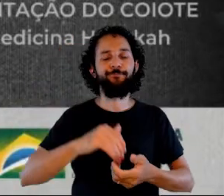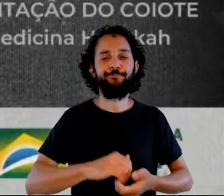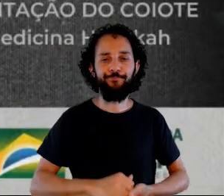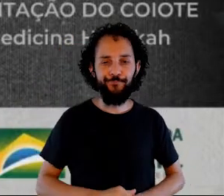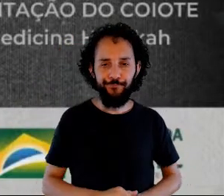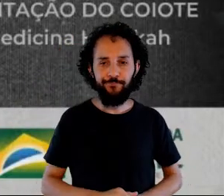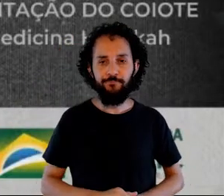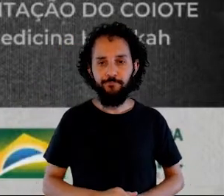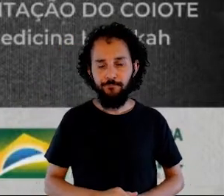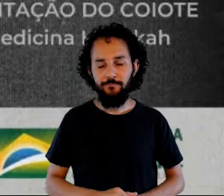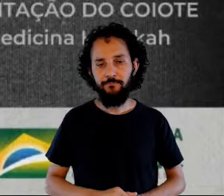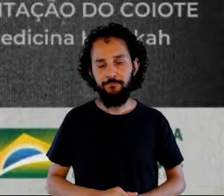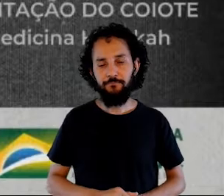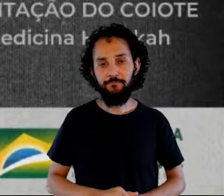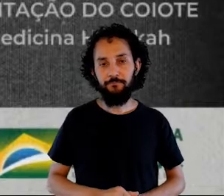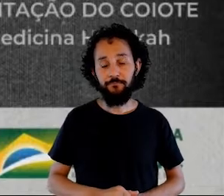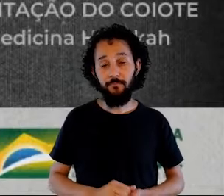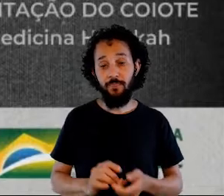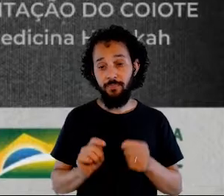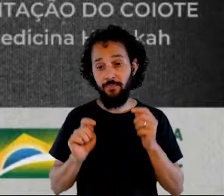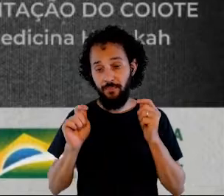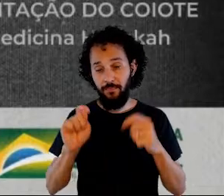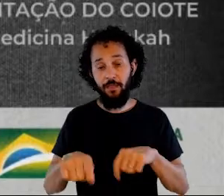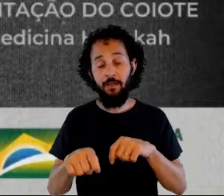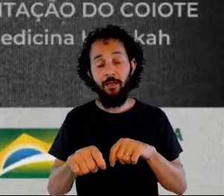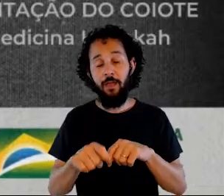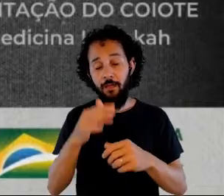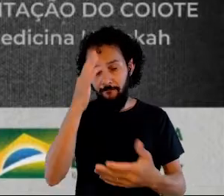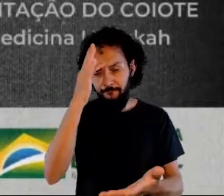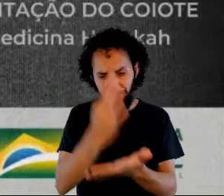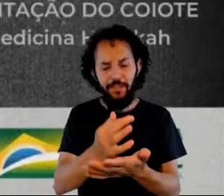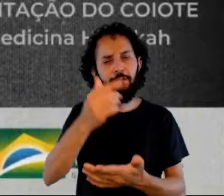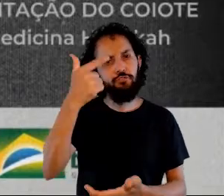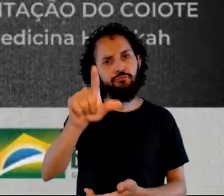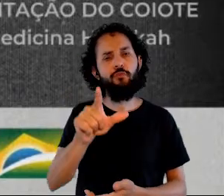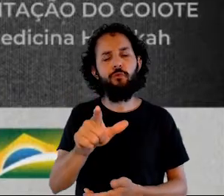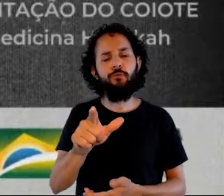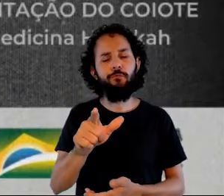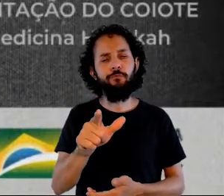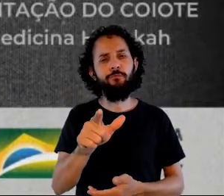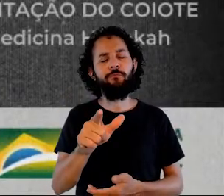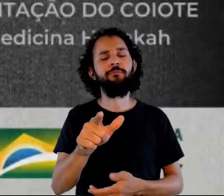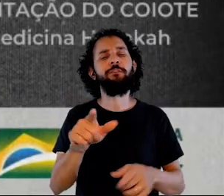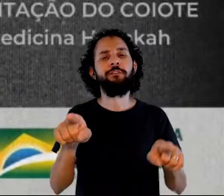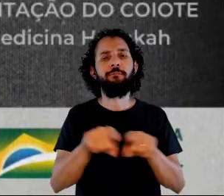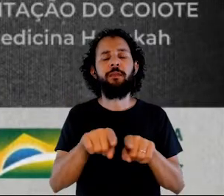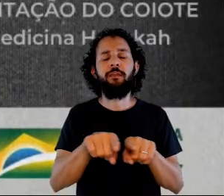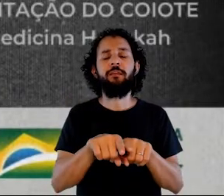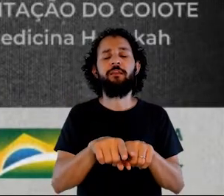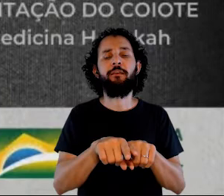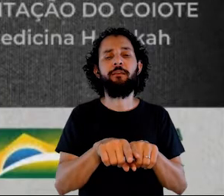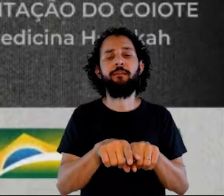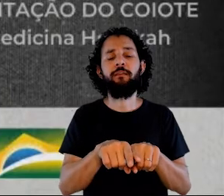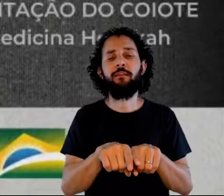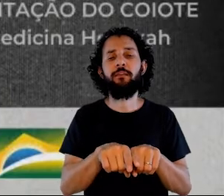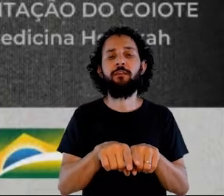Poderá recuperar a fé na vida e recapturar a